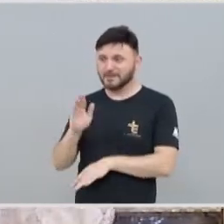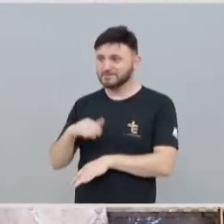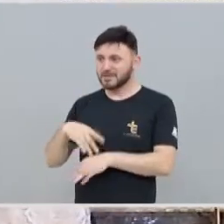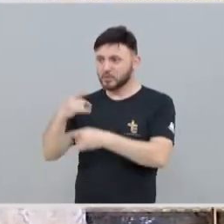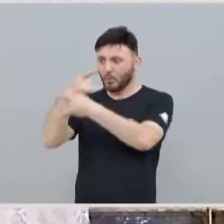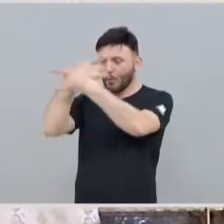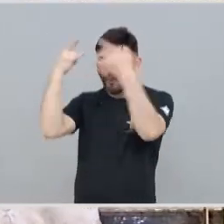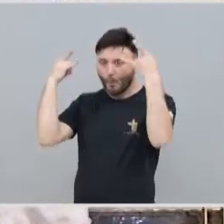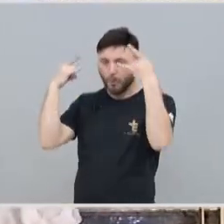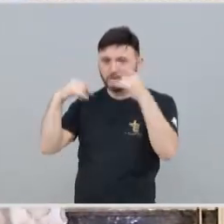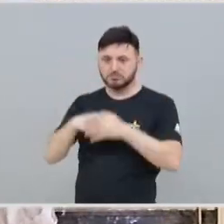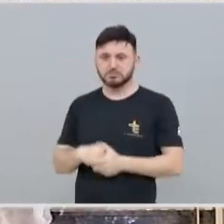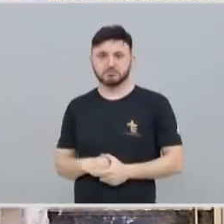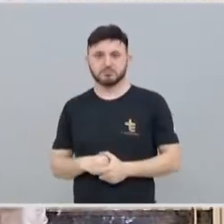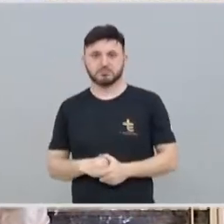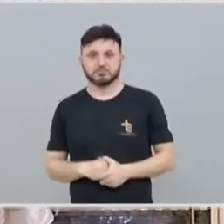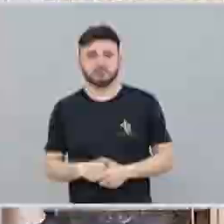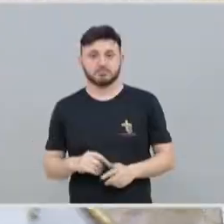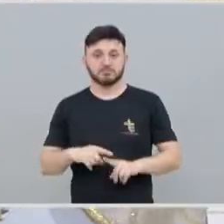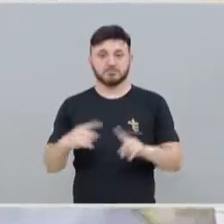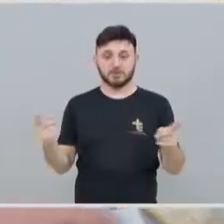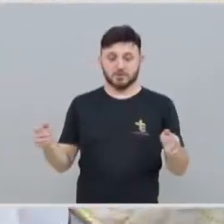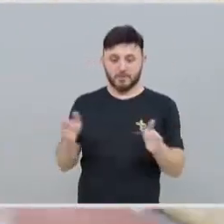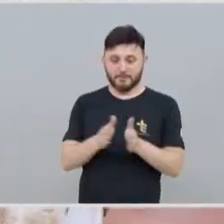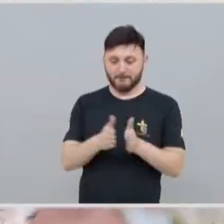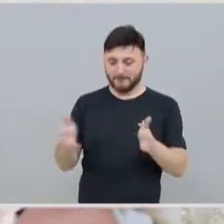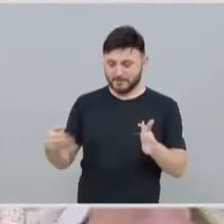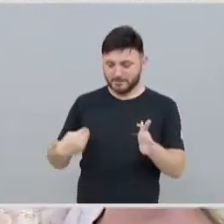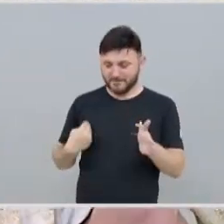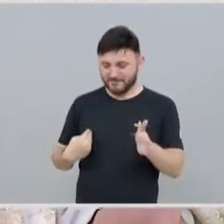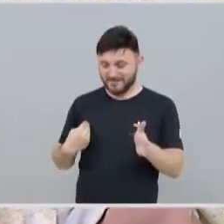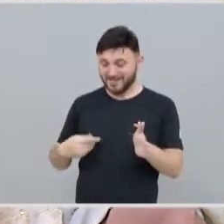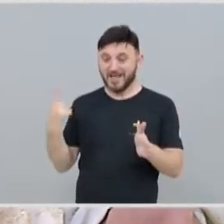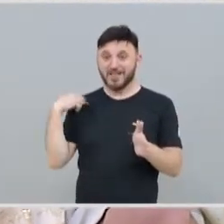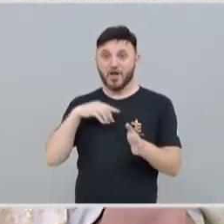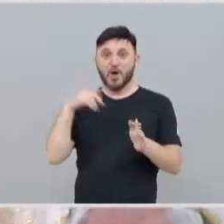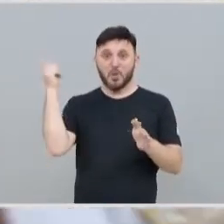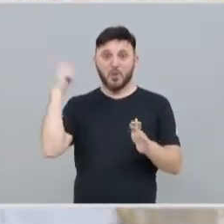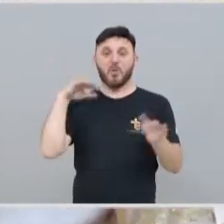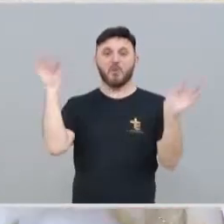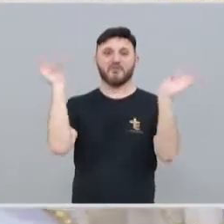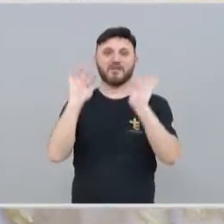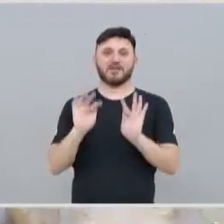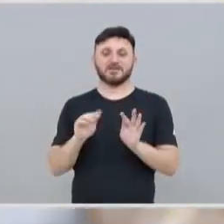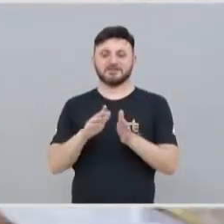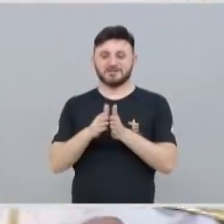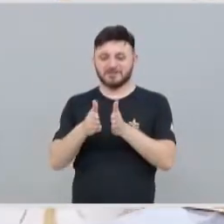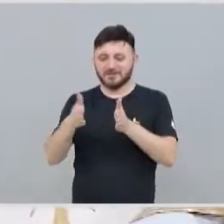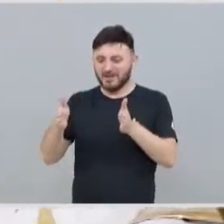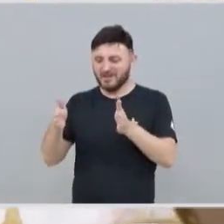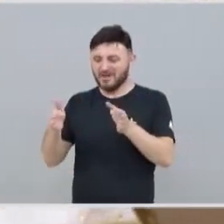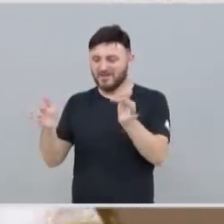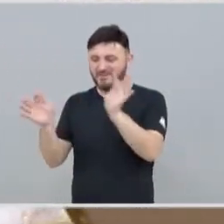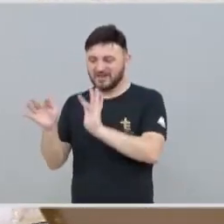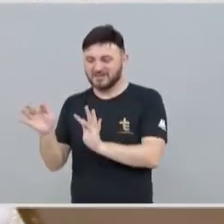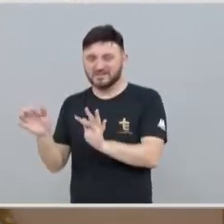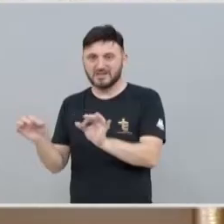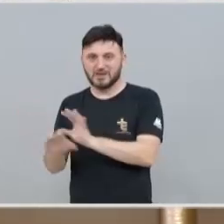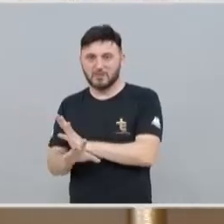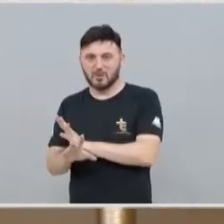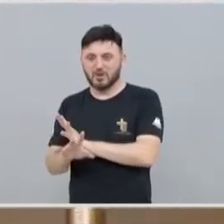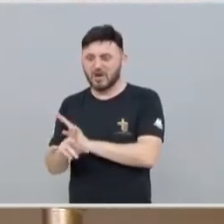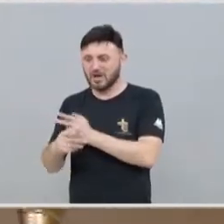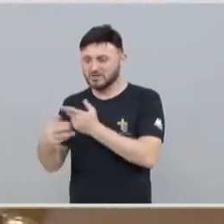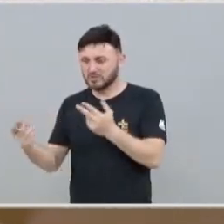mundo e no momento que breve a pessoa fica feliz mas depois aquilo já não traz a felicidade e